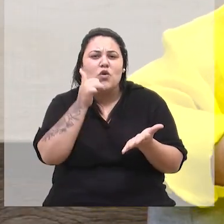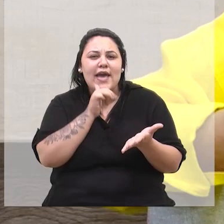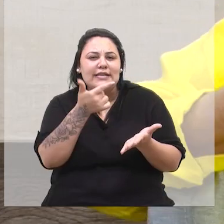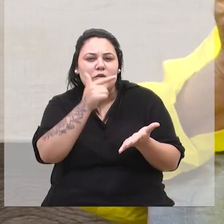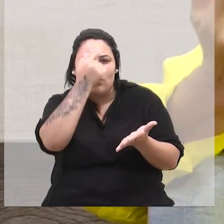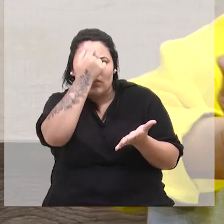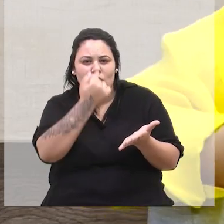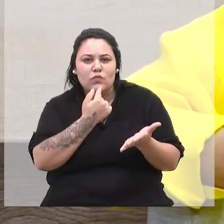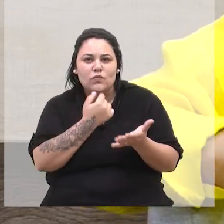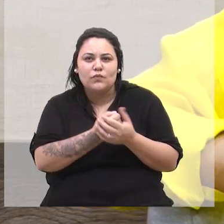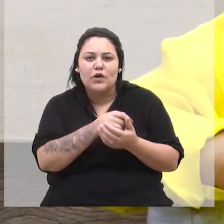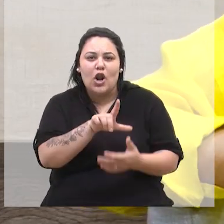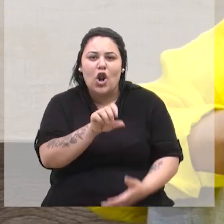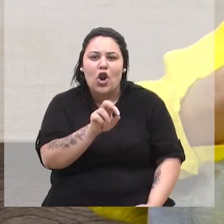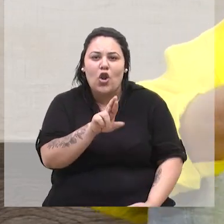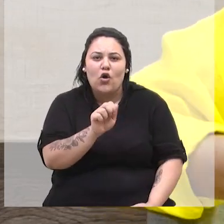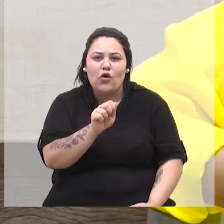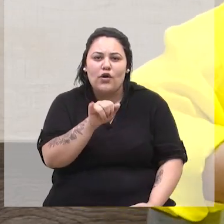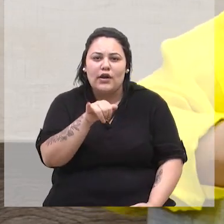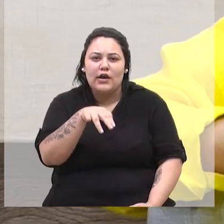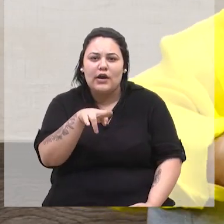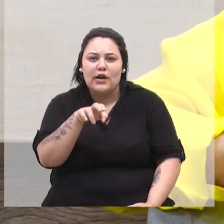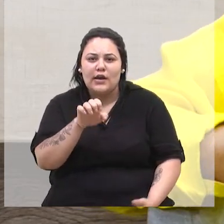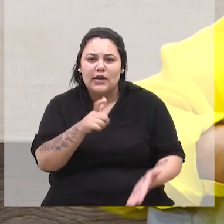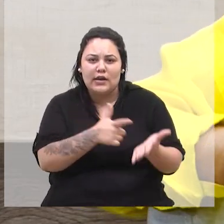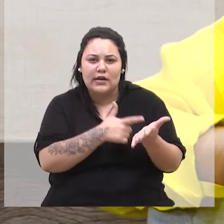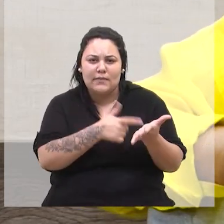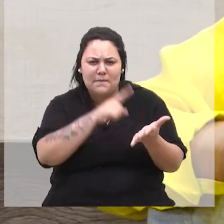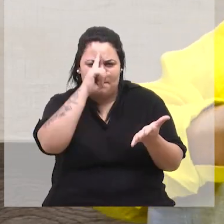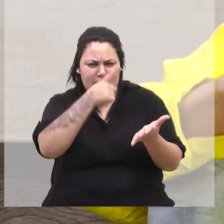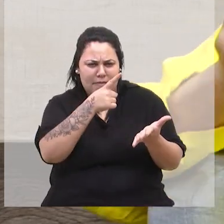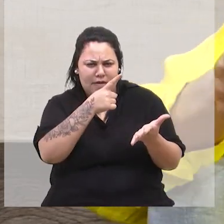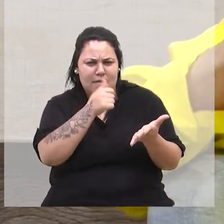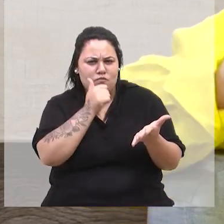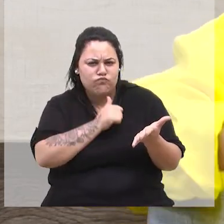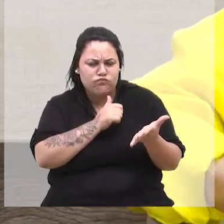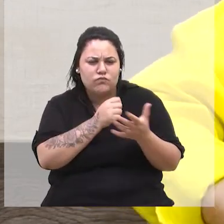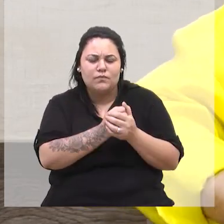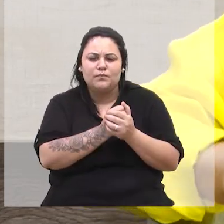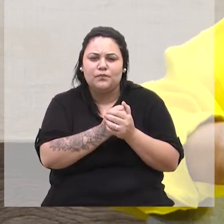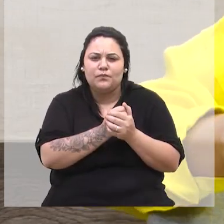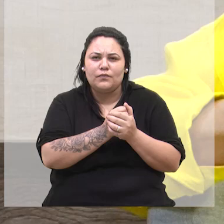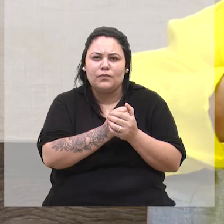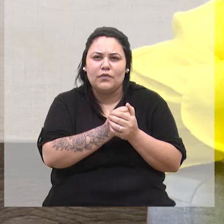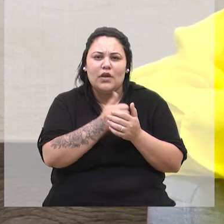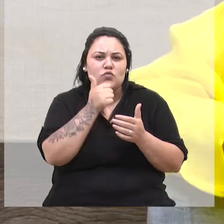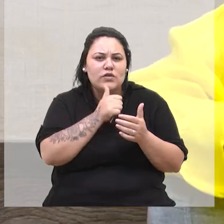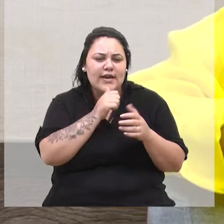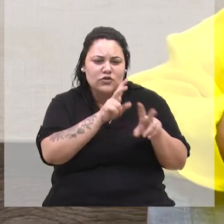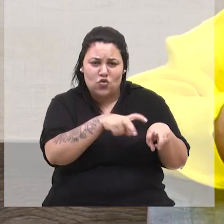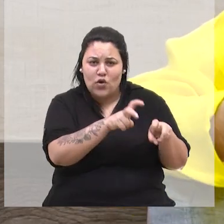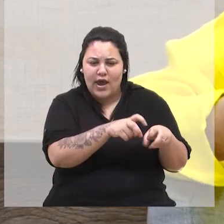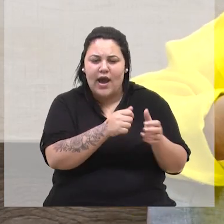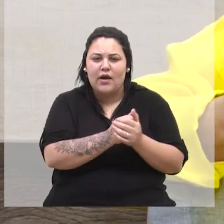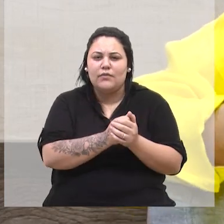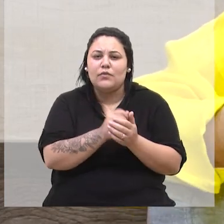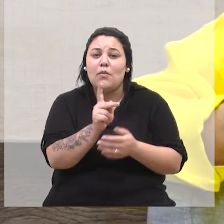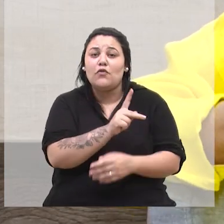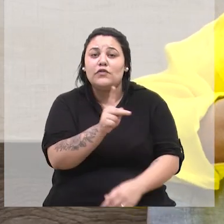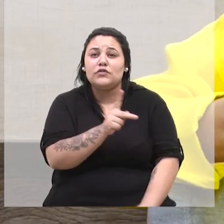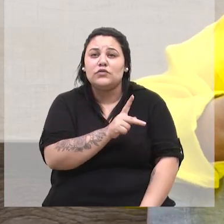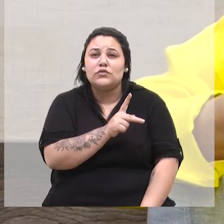Rosto, da Lorane Girão, a Submissão Feminina, as mulheres do meio rural, a